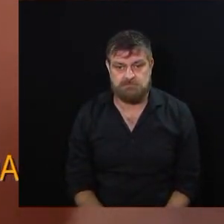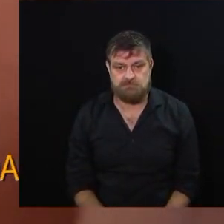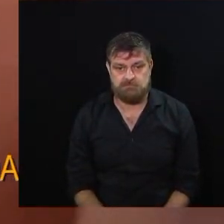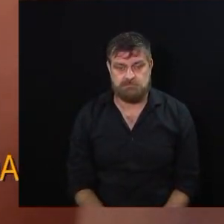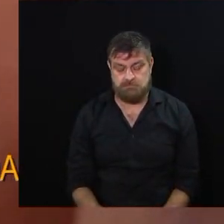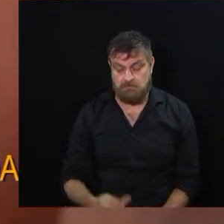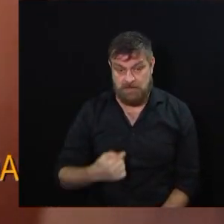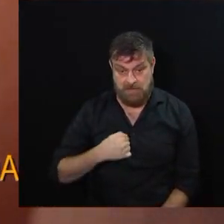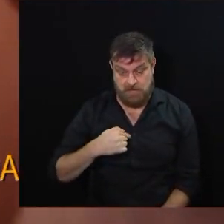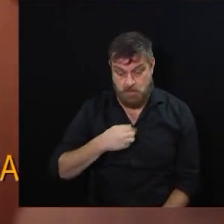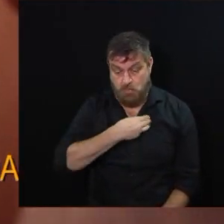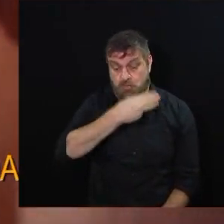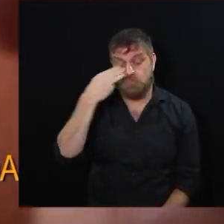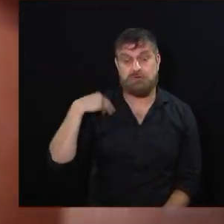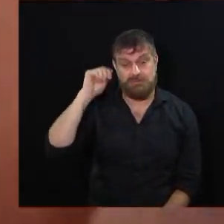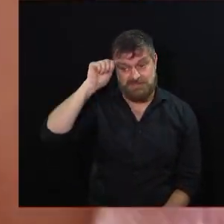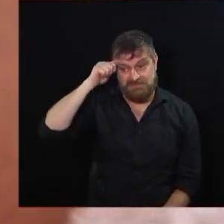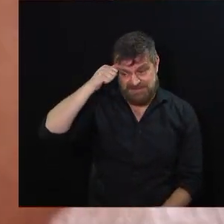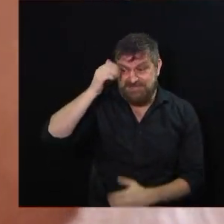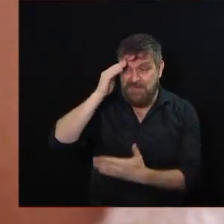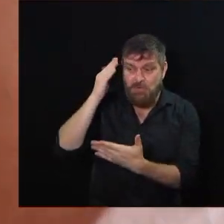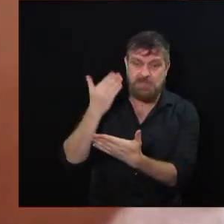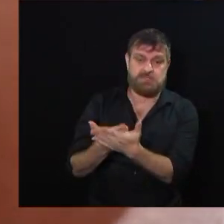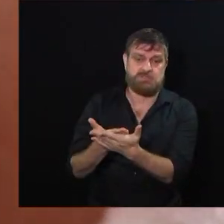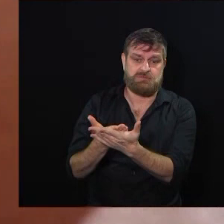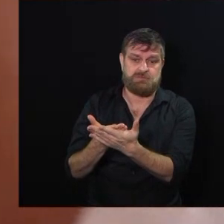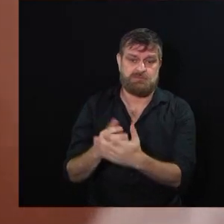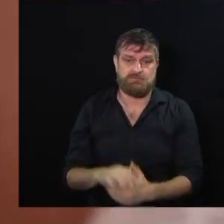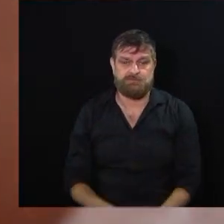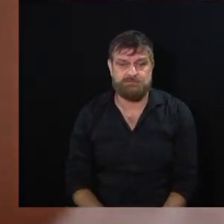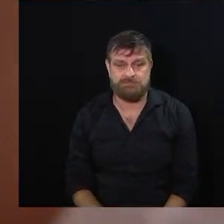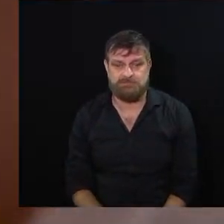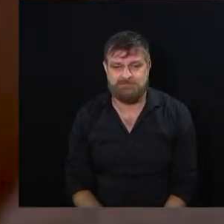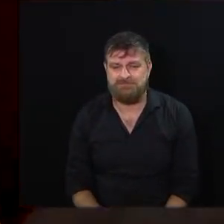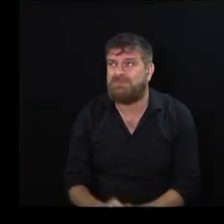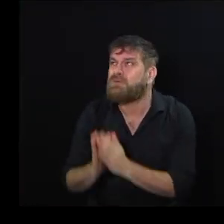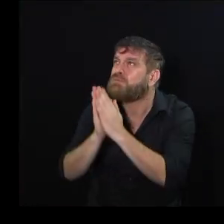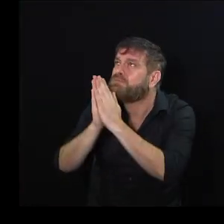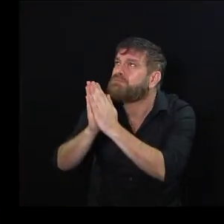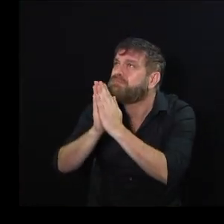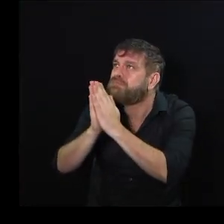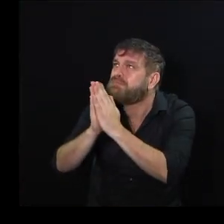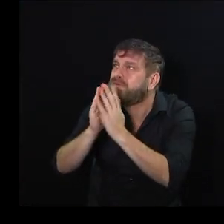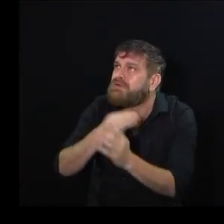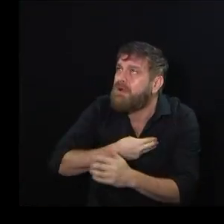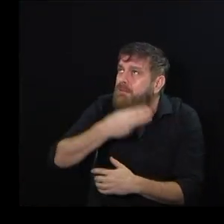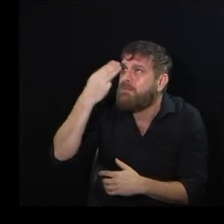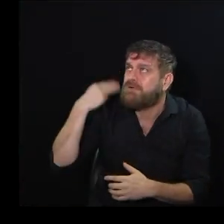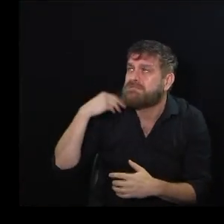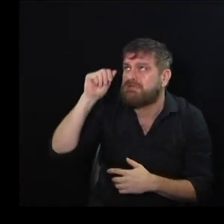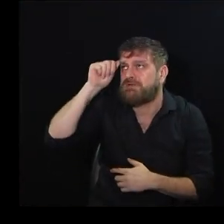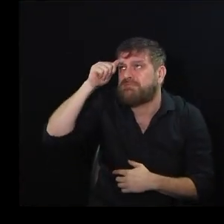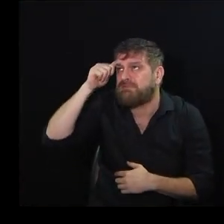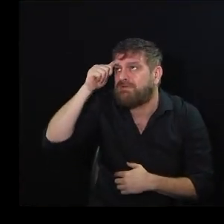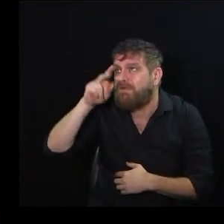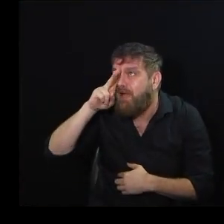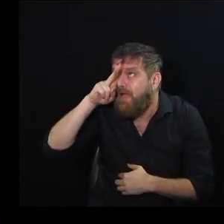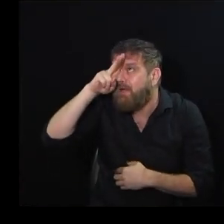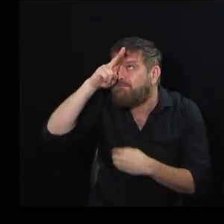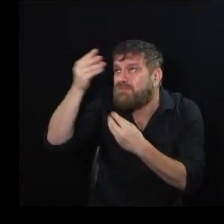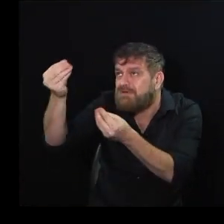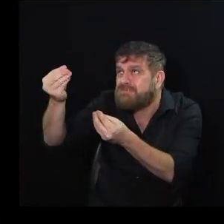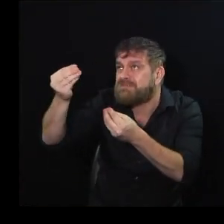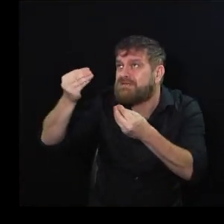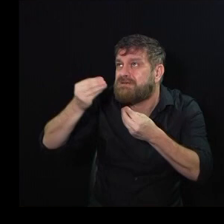Nossa Senhora Aparecida. Eu pedi muito a ela que fosse, que ela me desse forças para me exercer